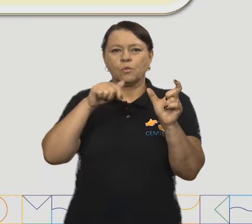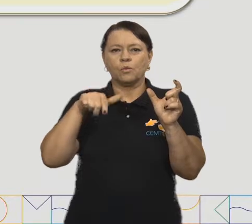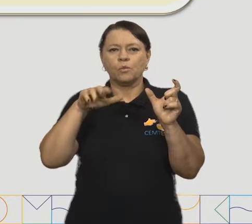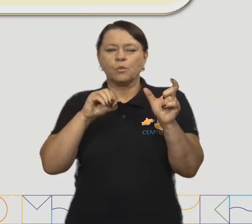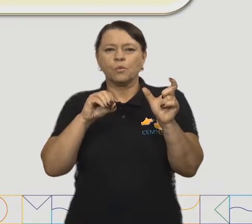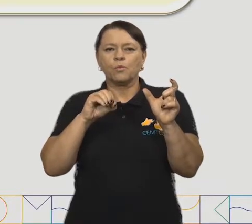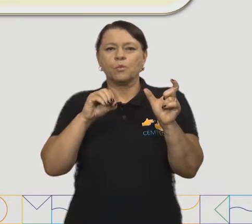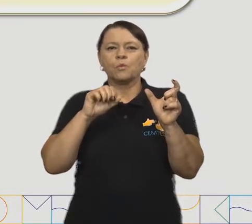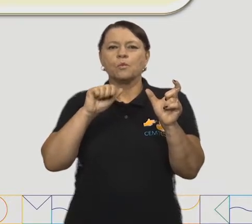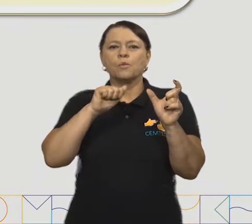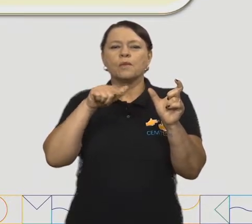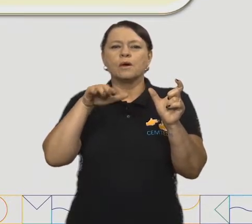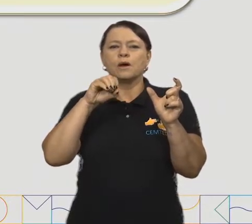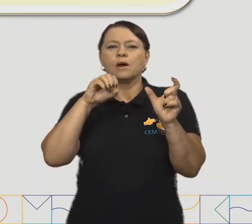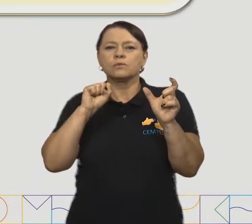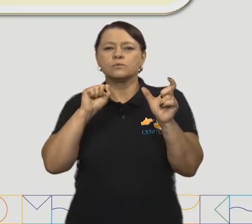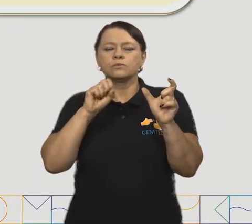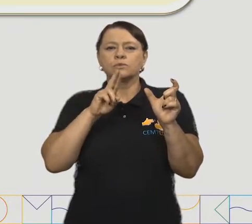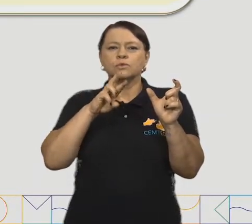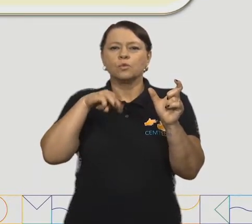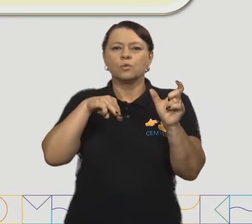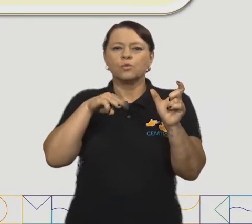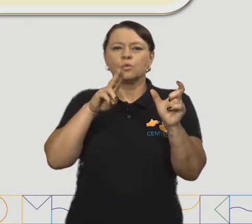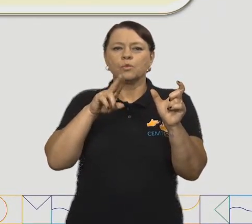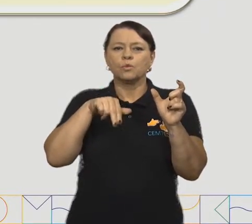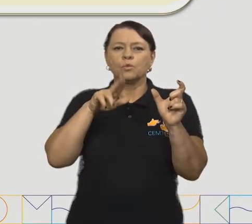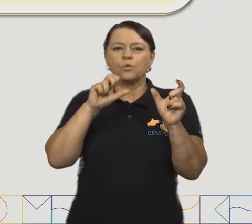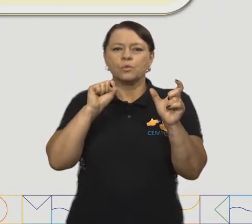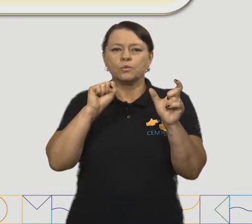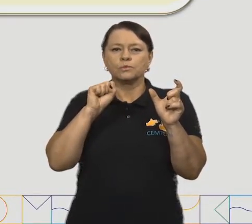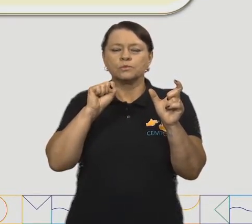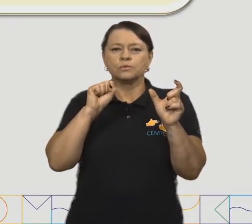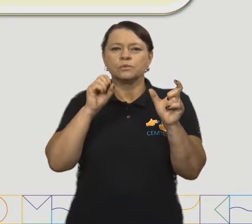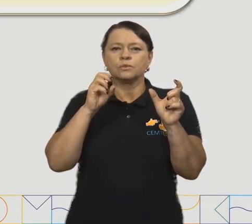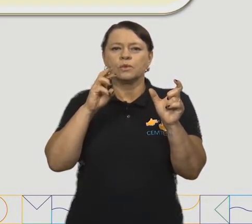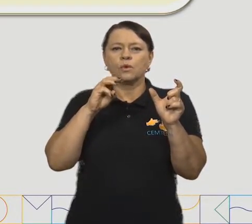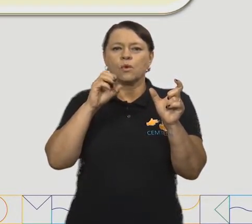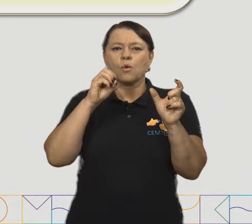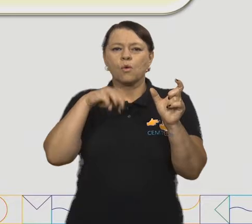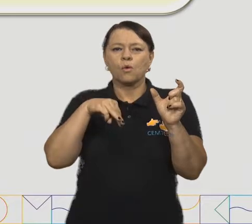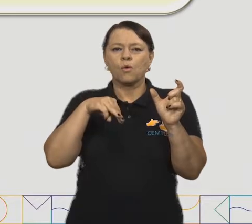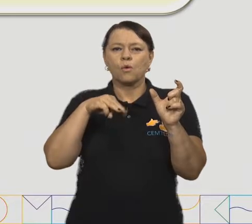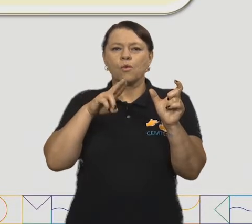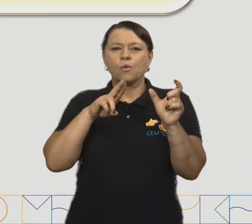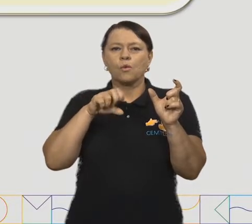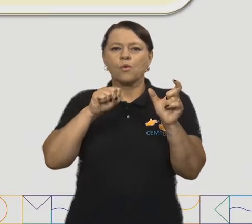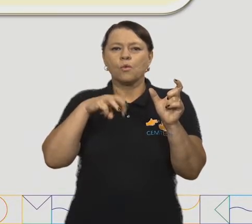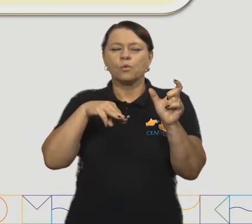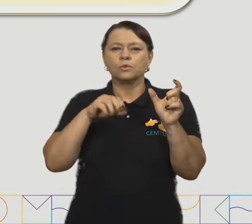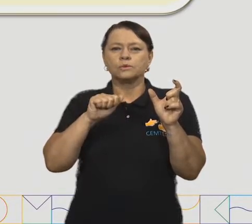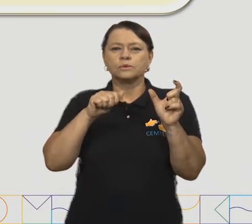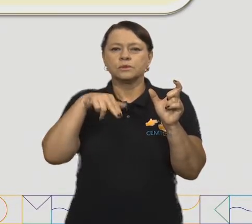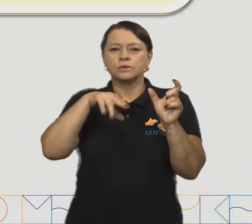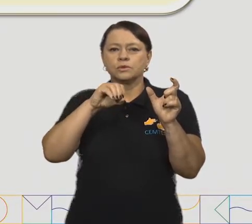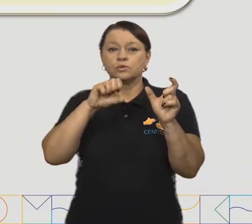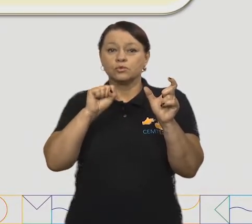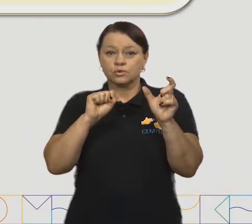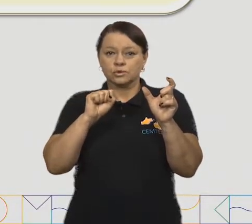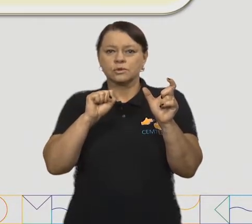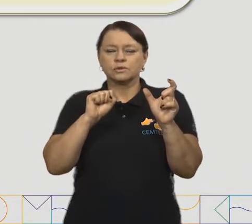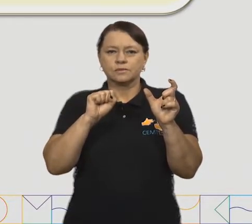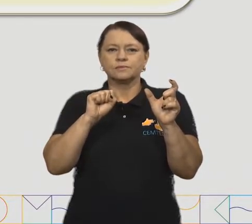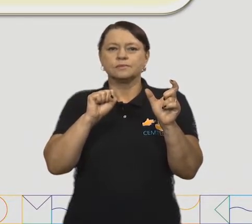palavras que têm a sílaba mais forte na penúltima sílaba. Reveja. Olha as palavras da lista